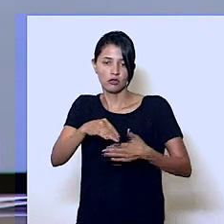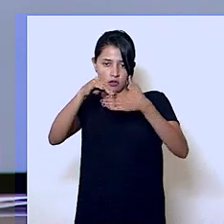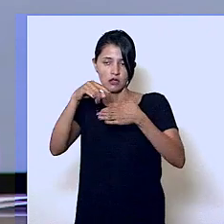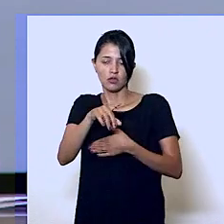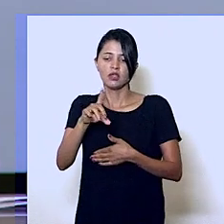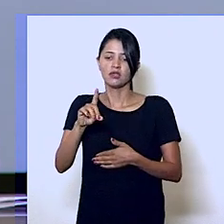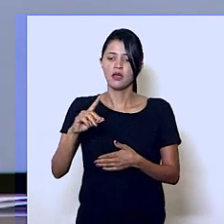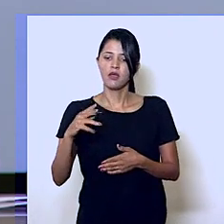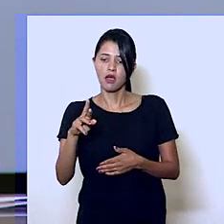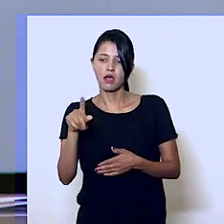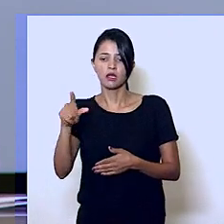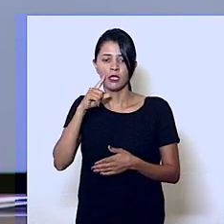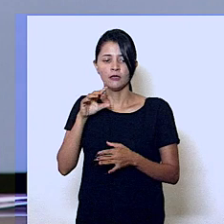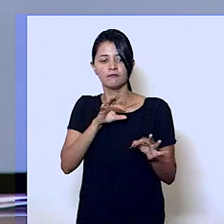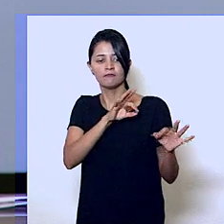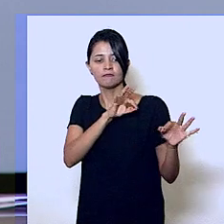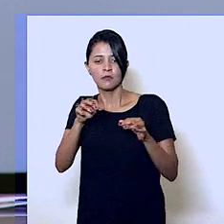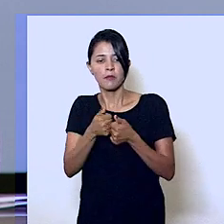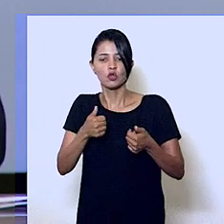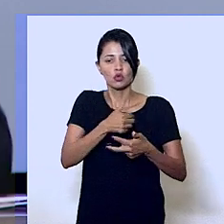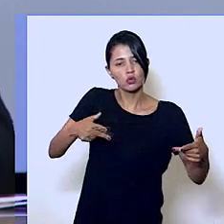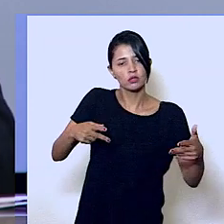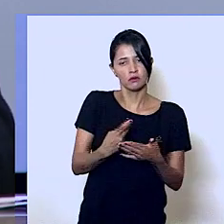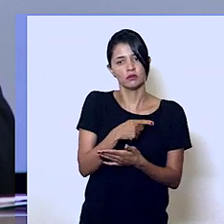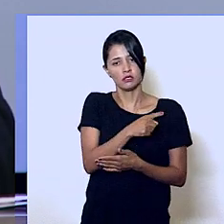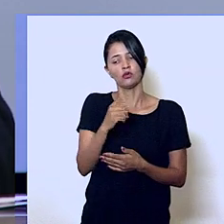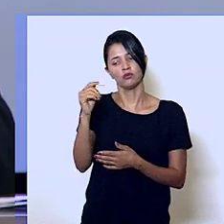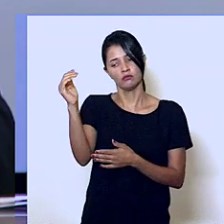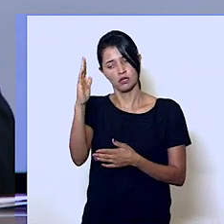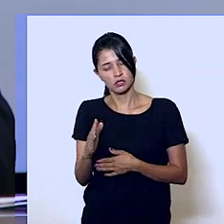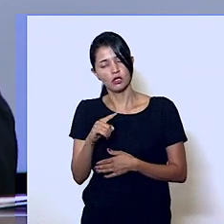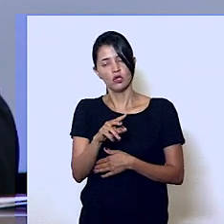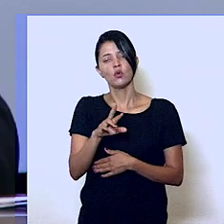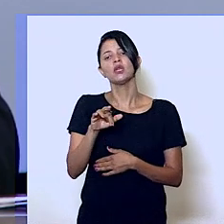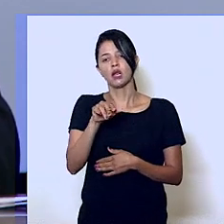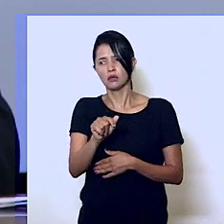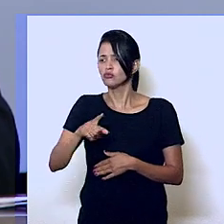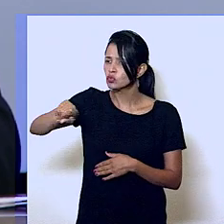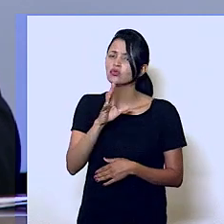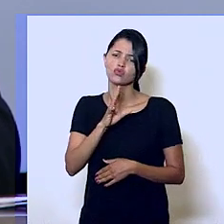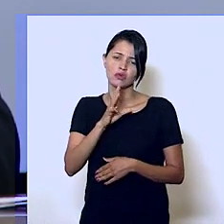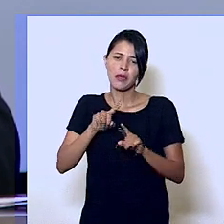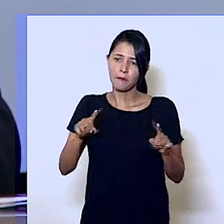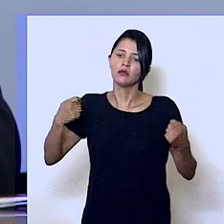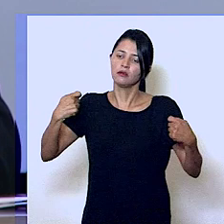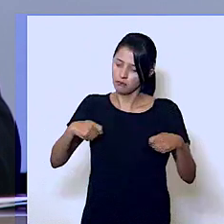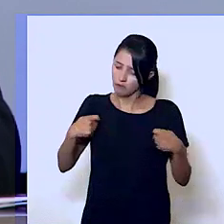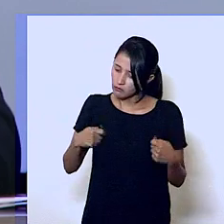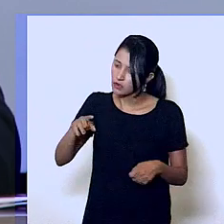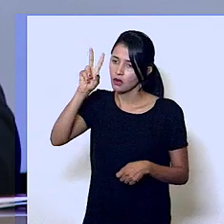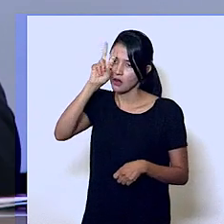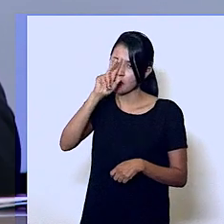comercial entre o Brasil e aquele país. A história é conhecida de todos, mas nunca é demais lembrá-la.